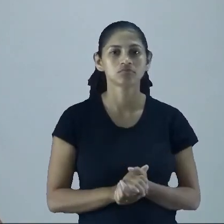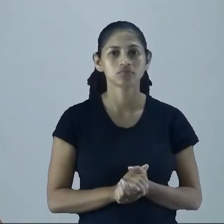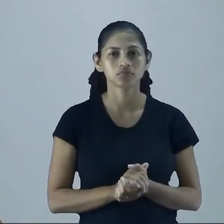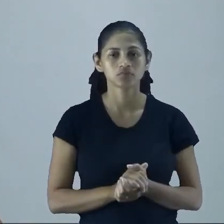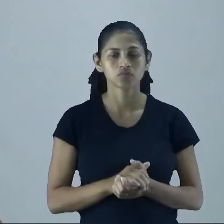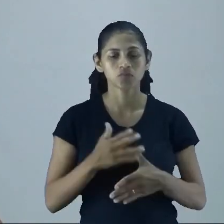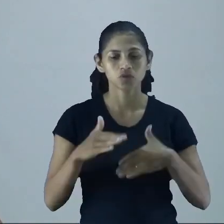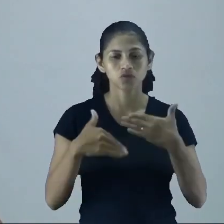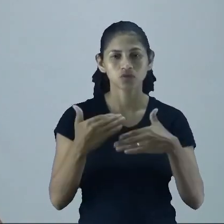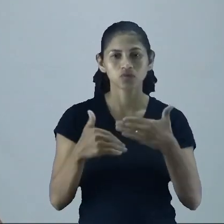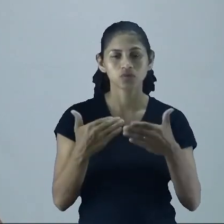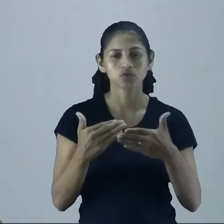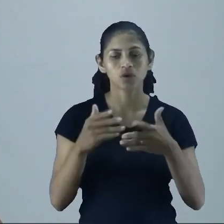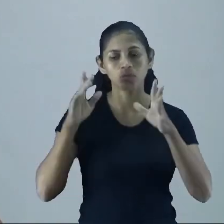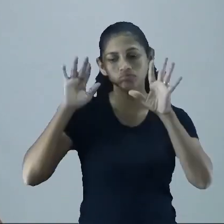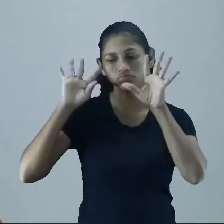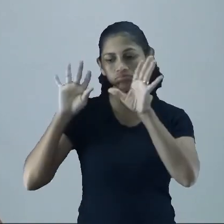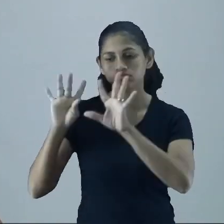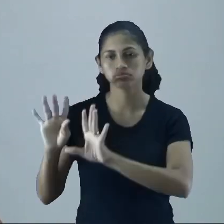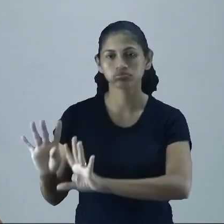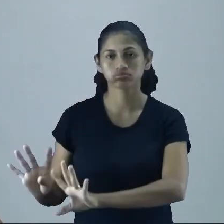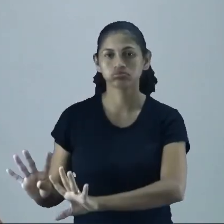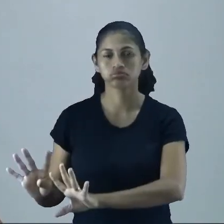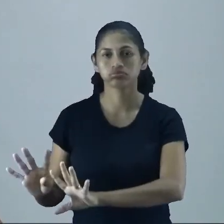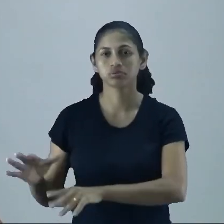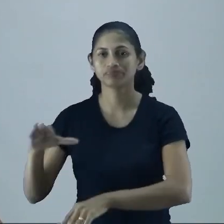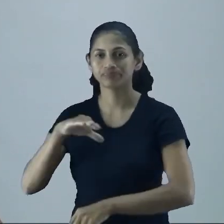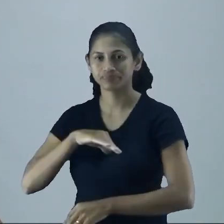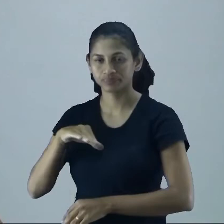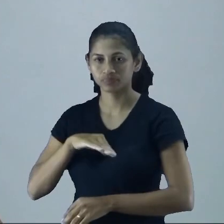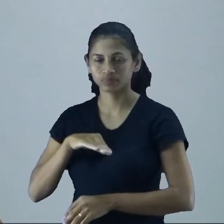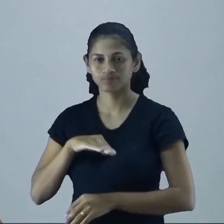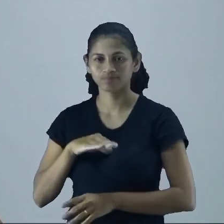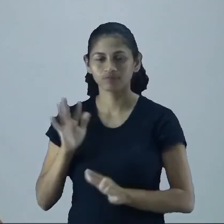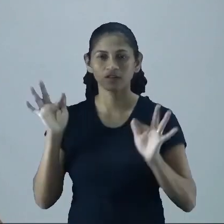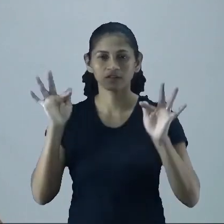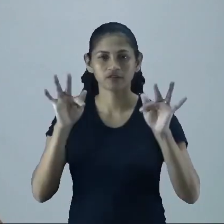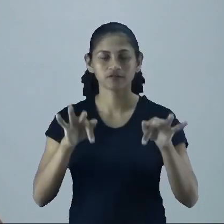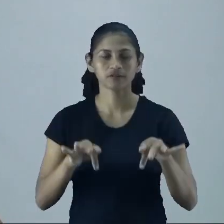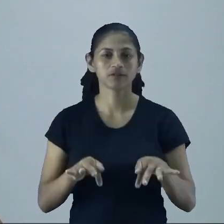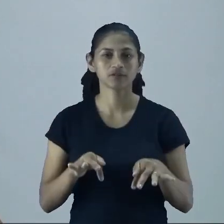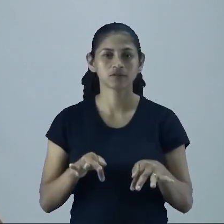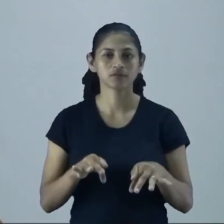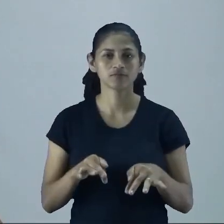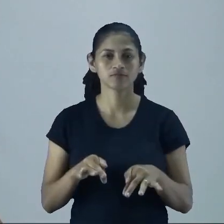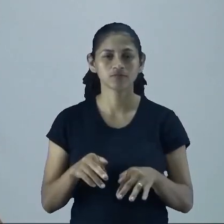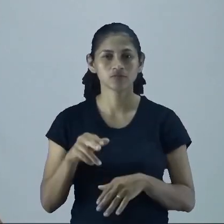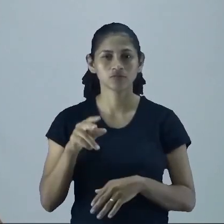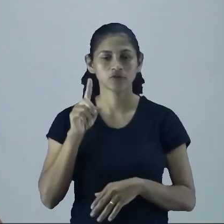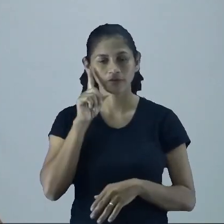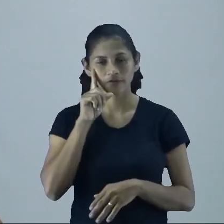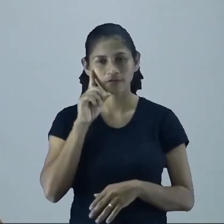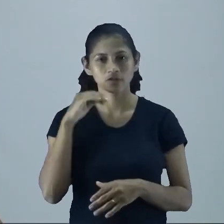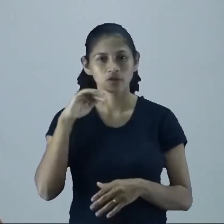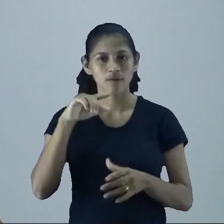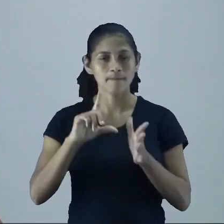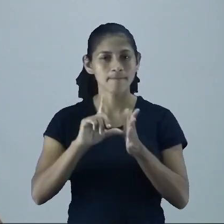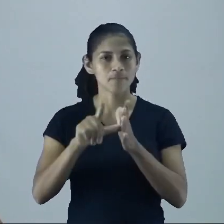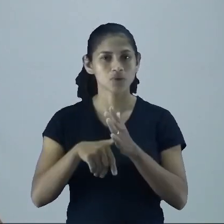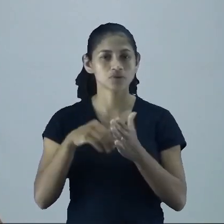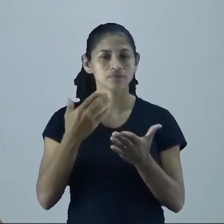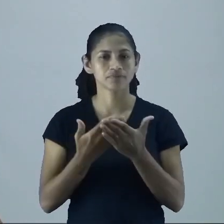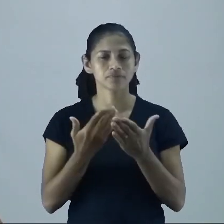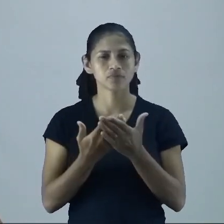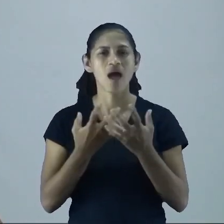aconteceu, a urbanização, que acelerou a urbanização nas cidades. E a gente finaliza por aqui e eu te vejo na próxima aula.